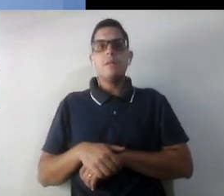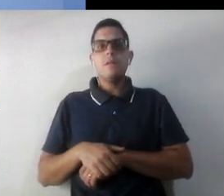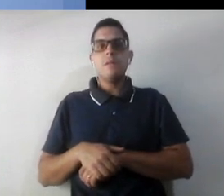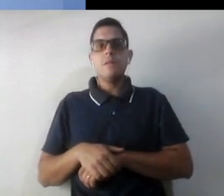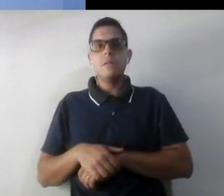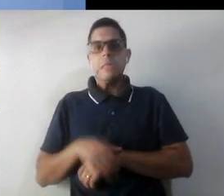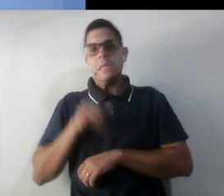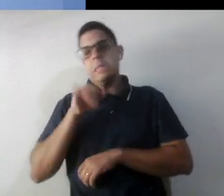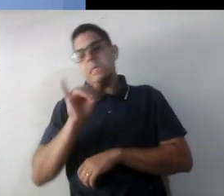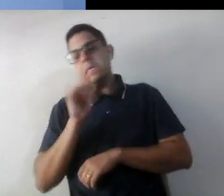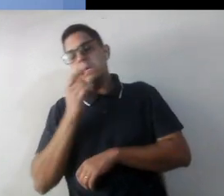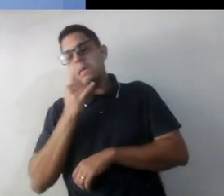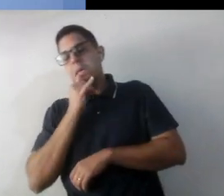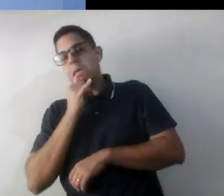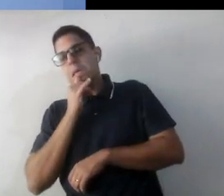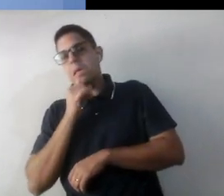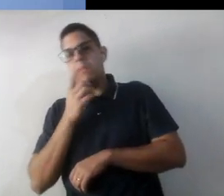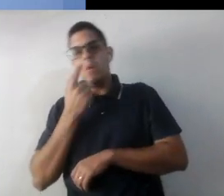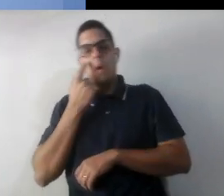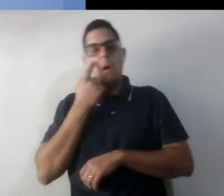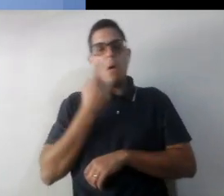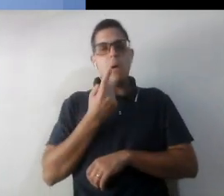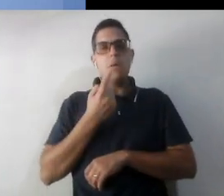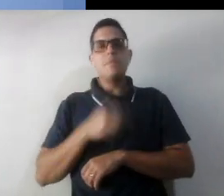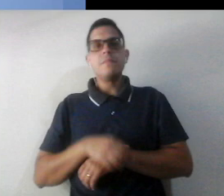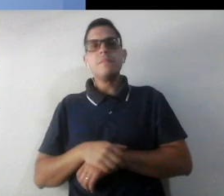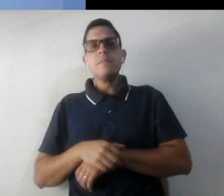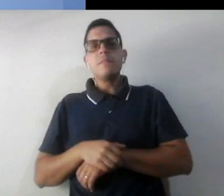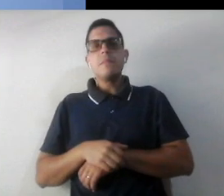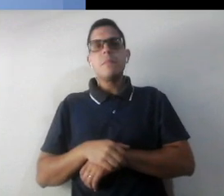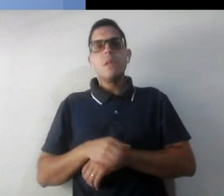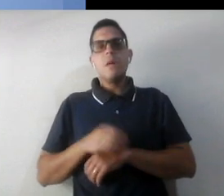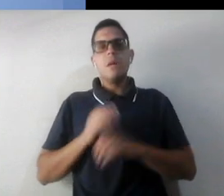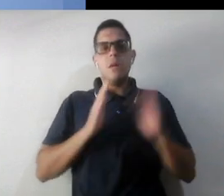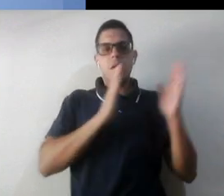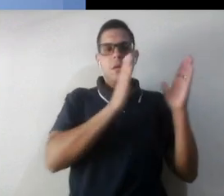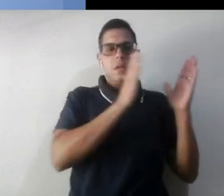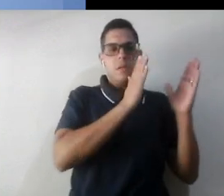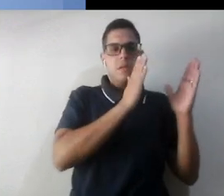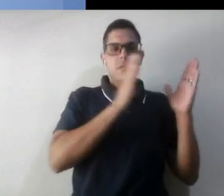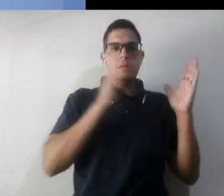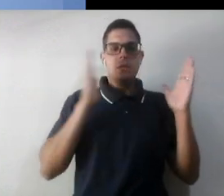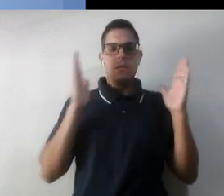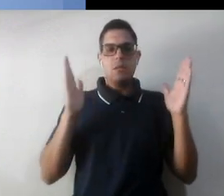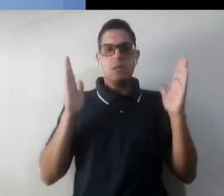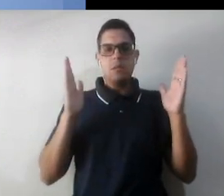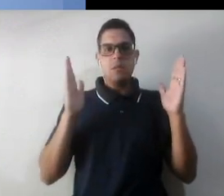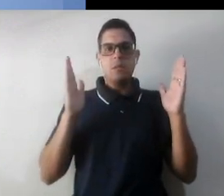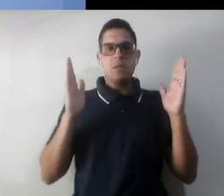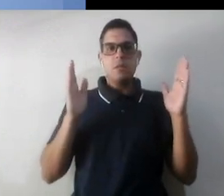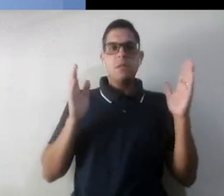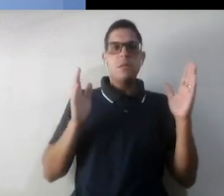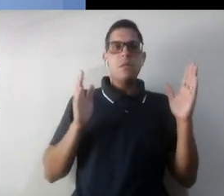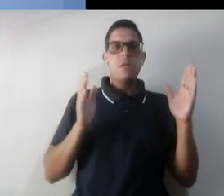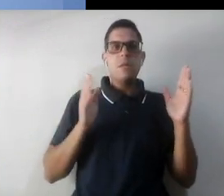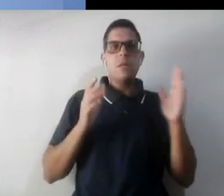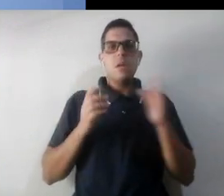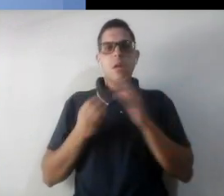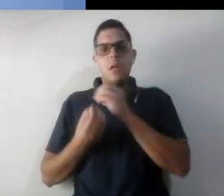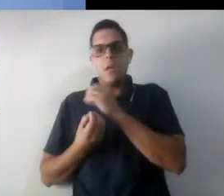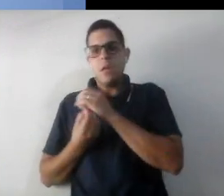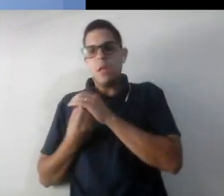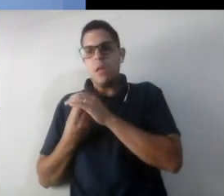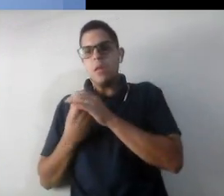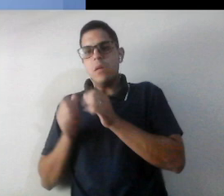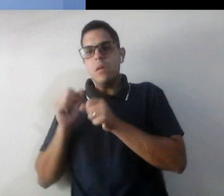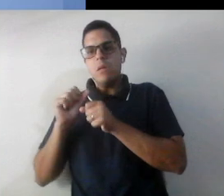tem uma fita que está corretamente graduada, como veio do laboratório, então, se você tem um